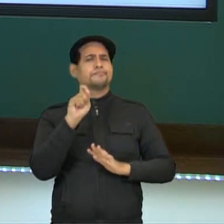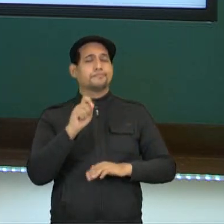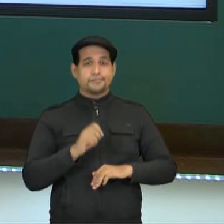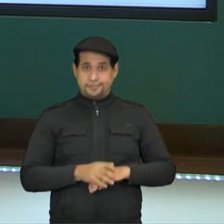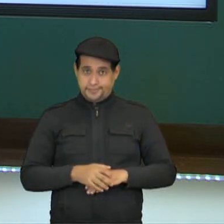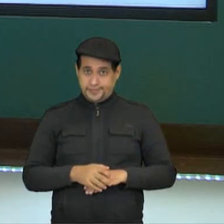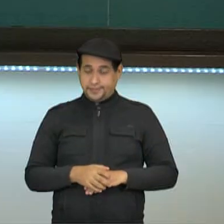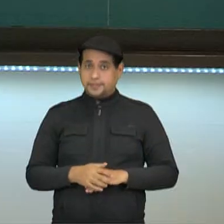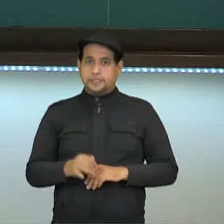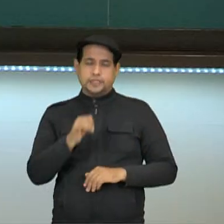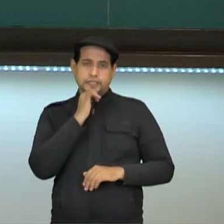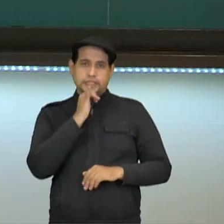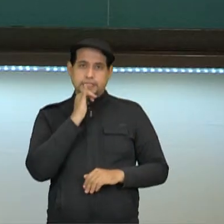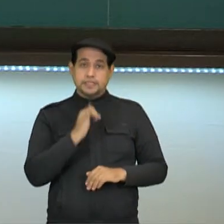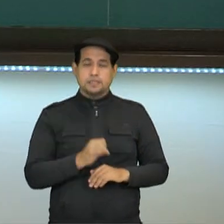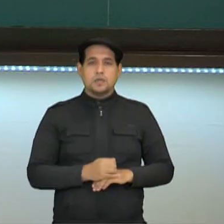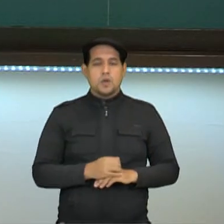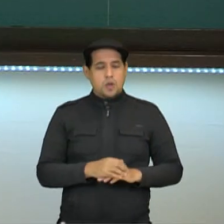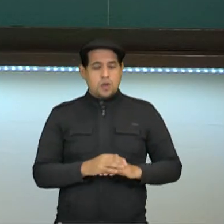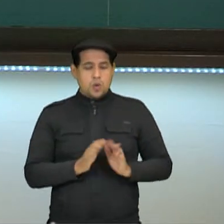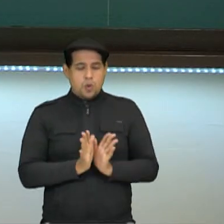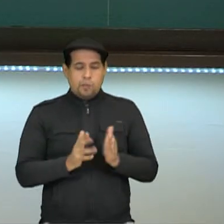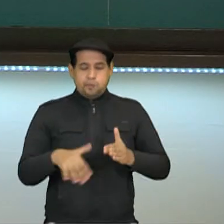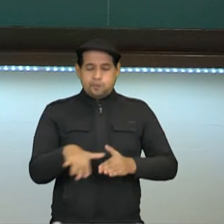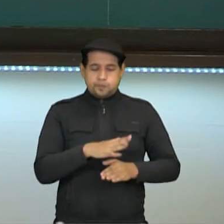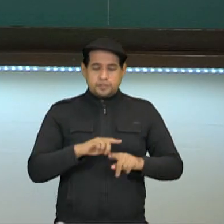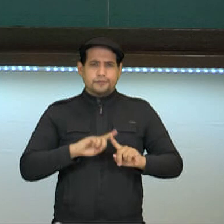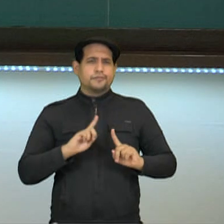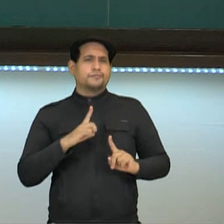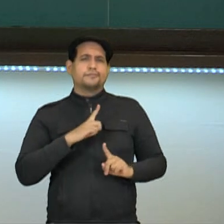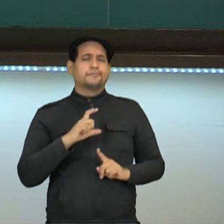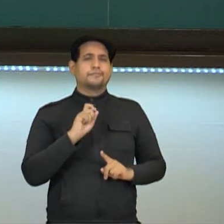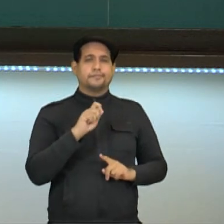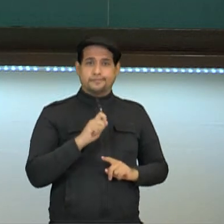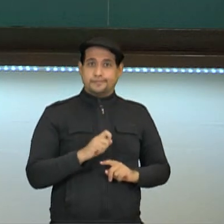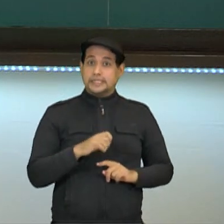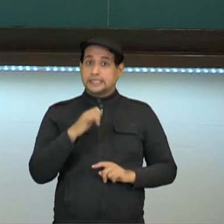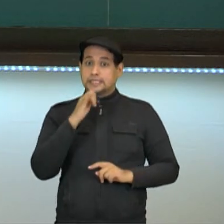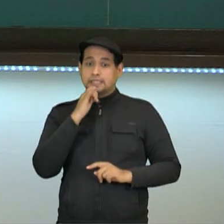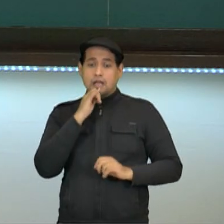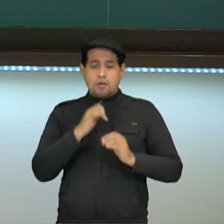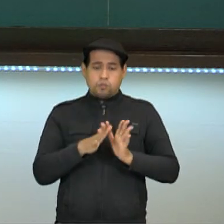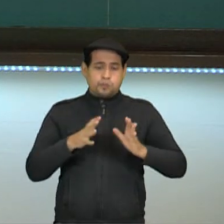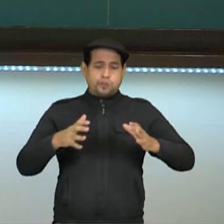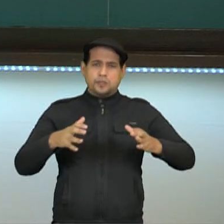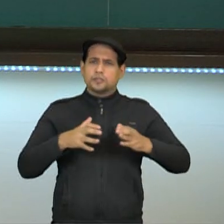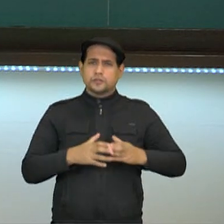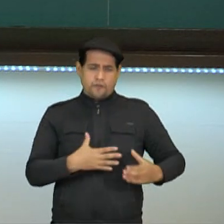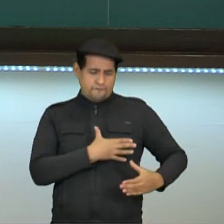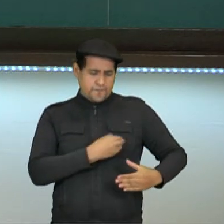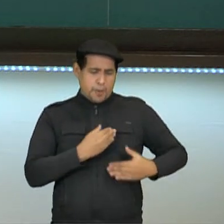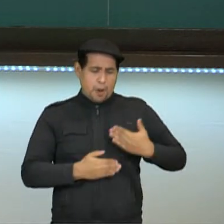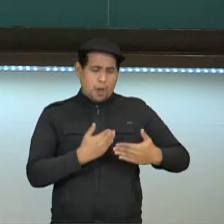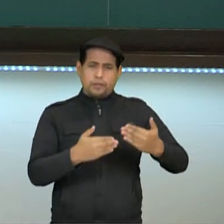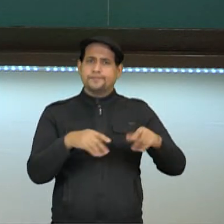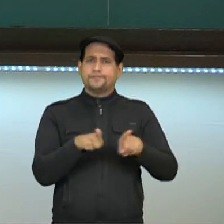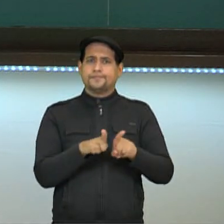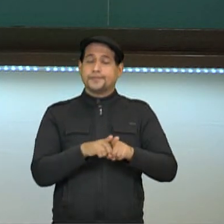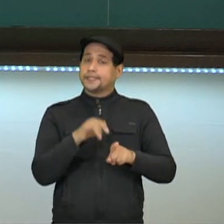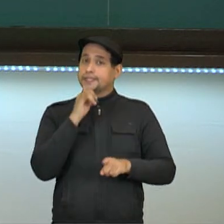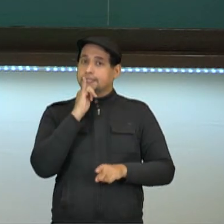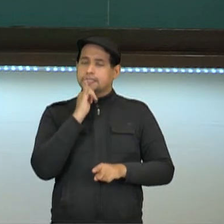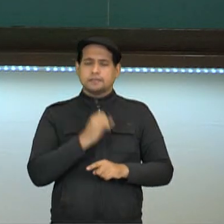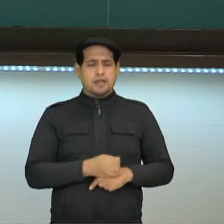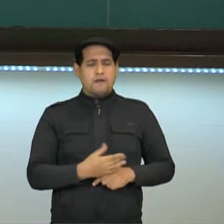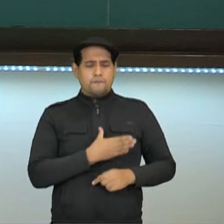tá? Então, veja, nas populações, a gente tem uma alta taxa de reprodução. Então, os indivíduos estão